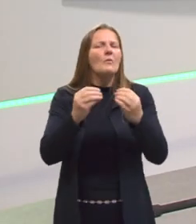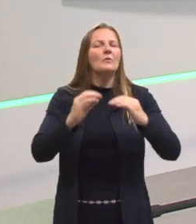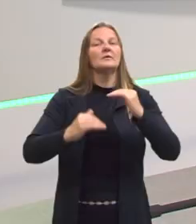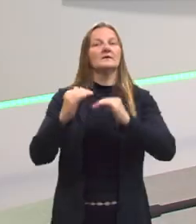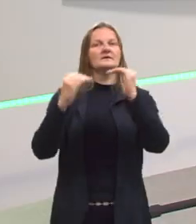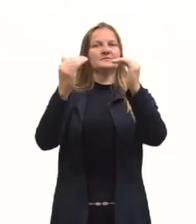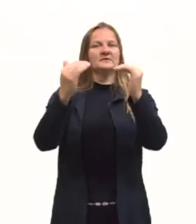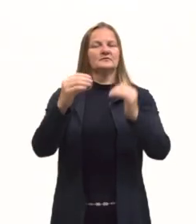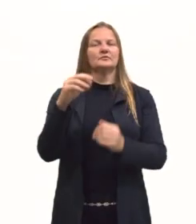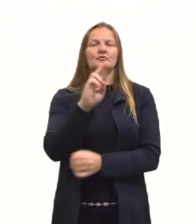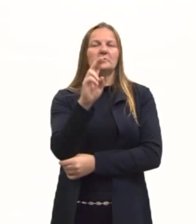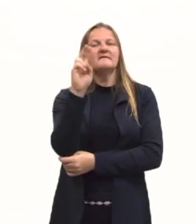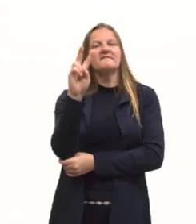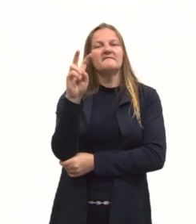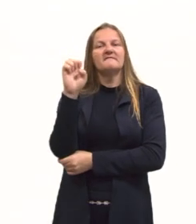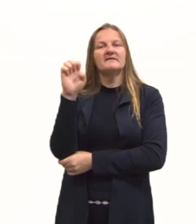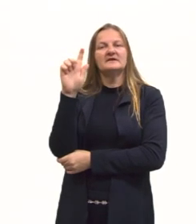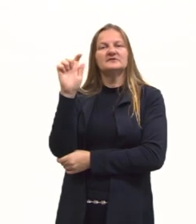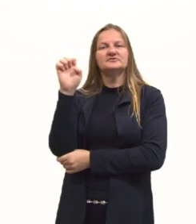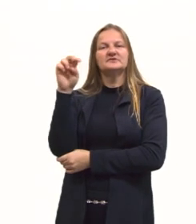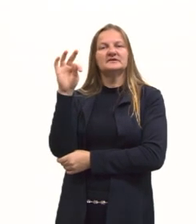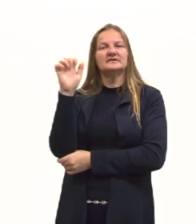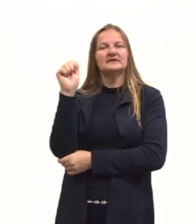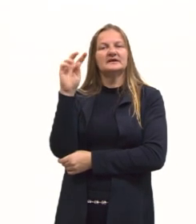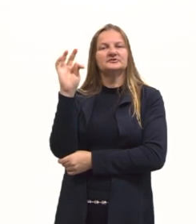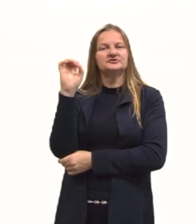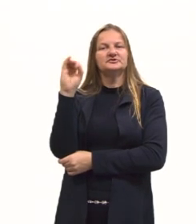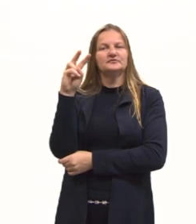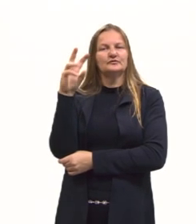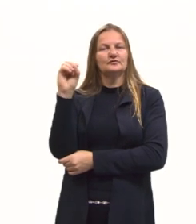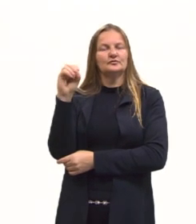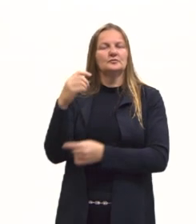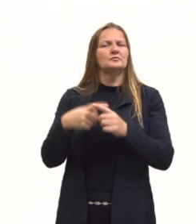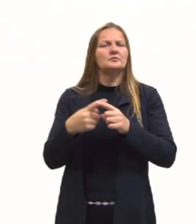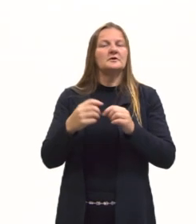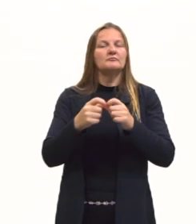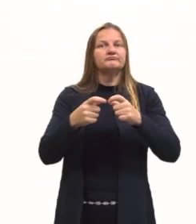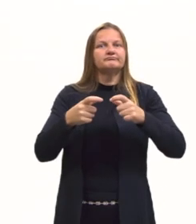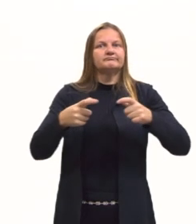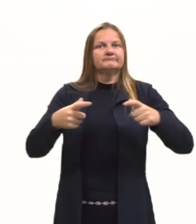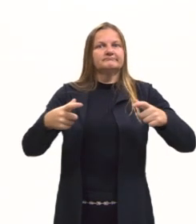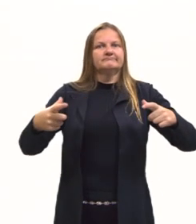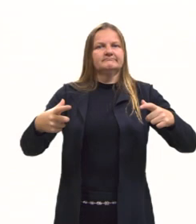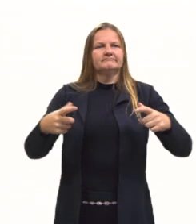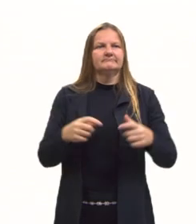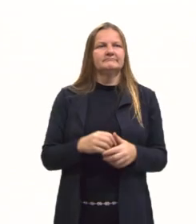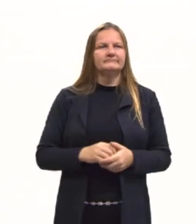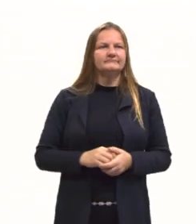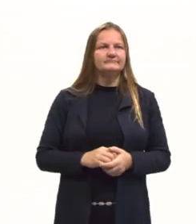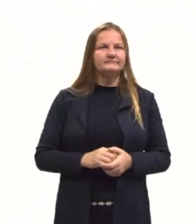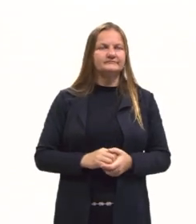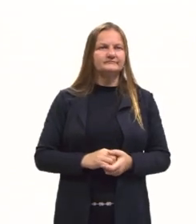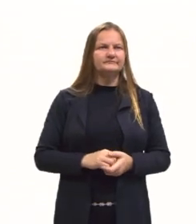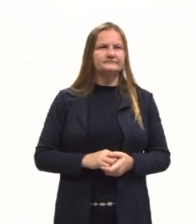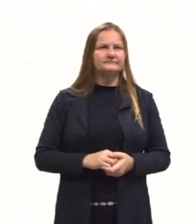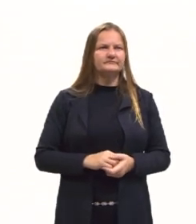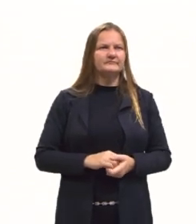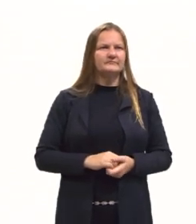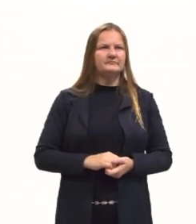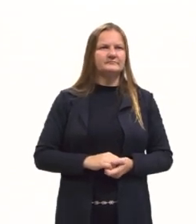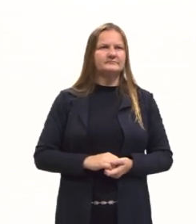que antes e cresci e essa população tá a gurizada por quê que é importante a gente saber nesse crescimento vegetativo